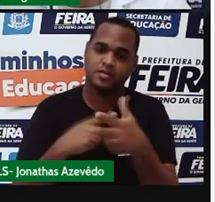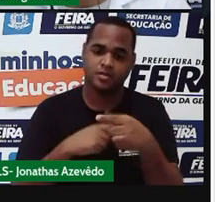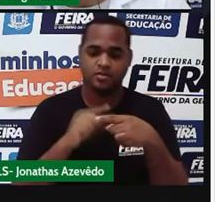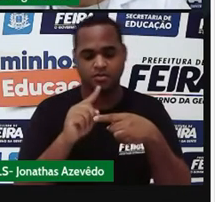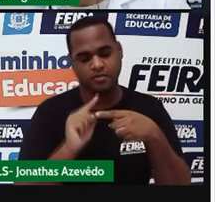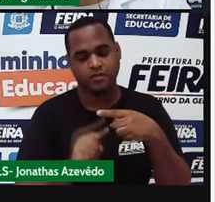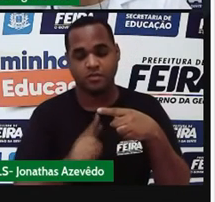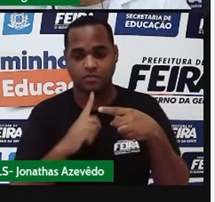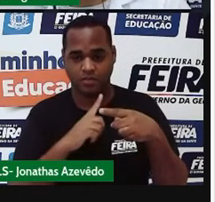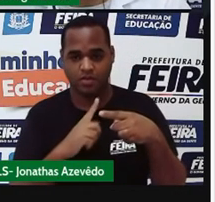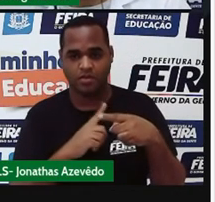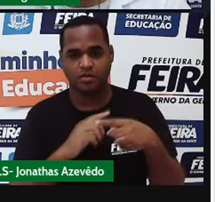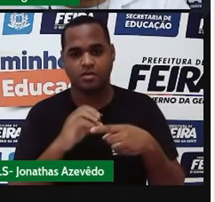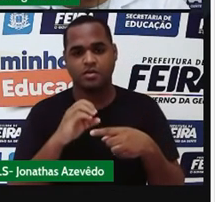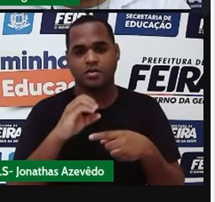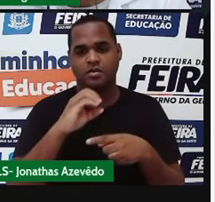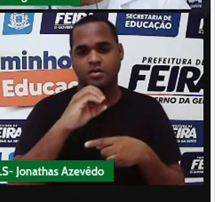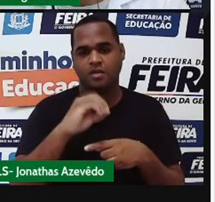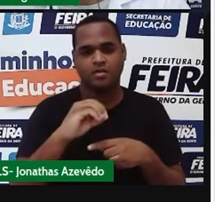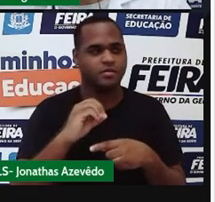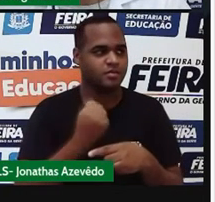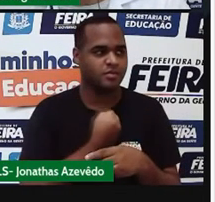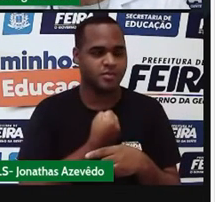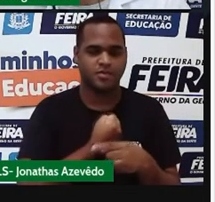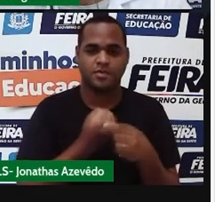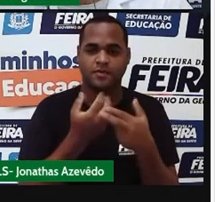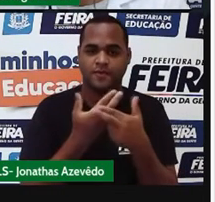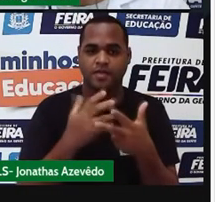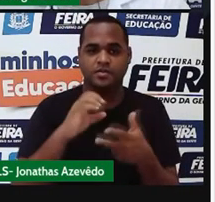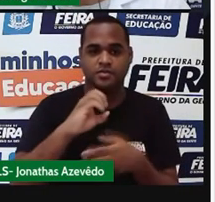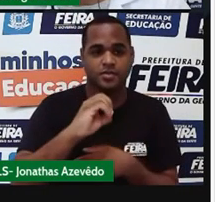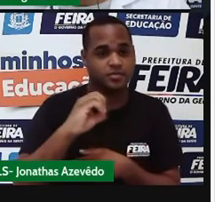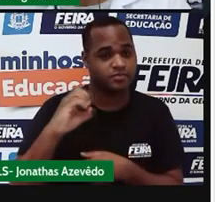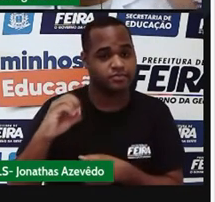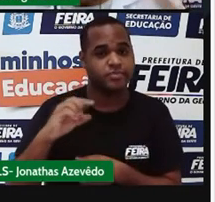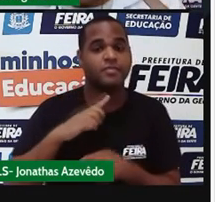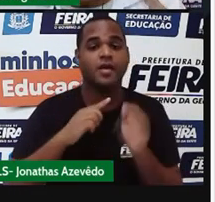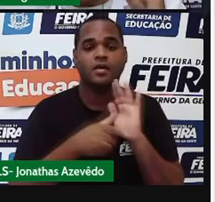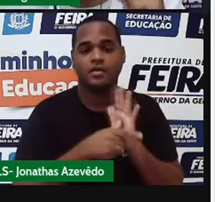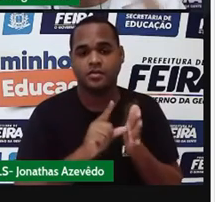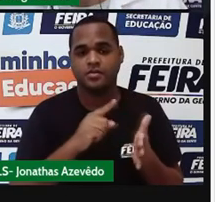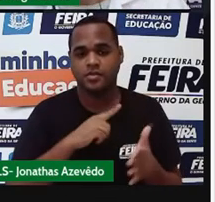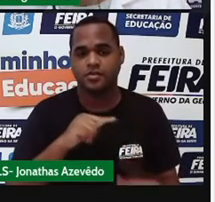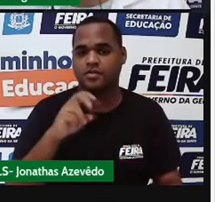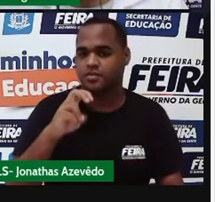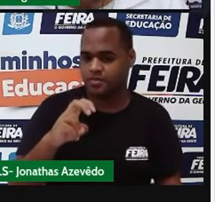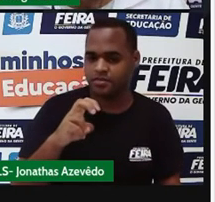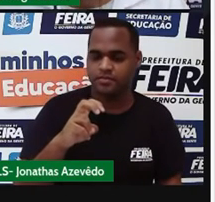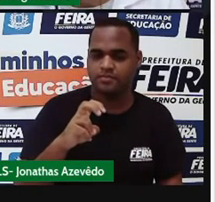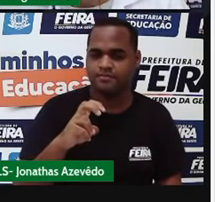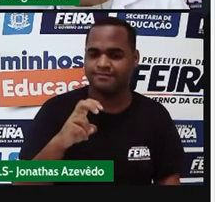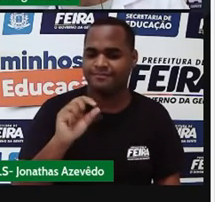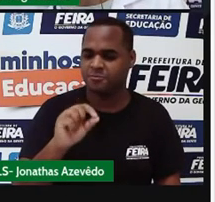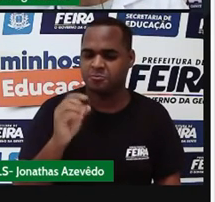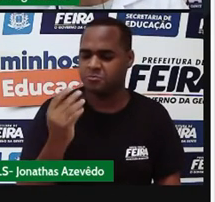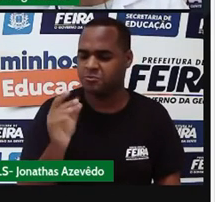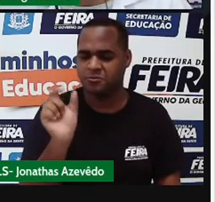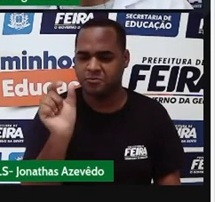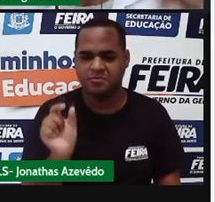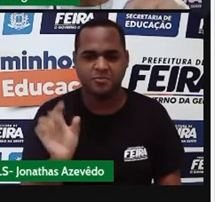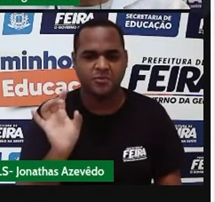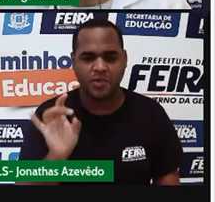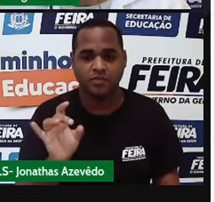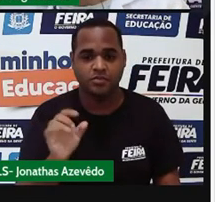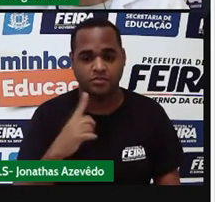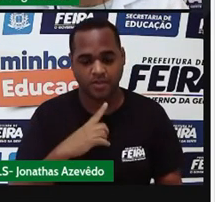baixo da fração número zeros se o antiperiodo é um algarismo só cinco é um algarismo só vai